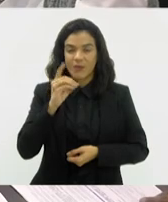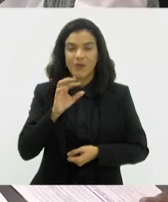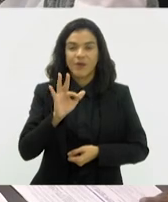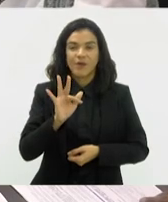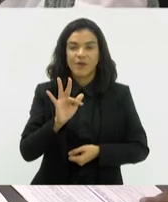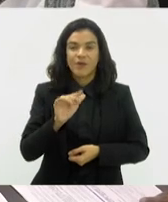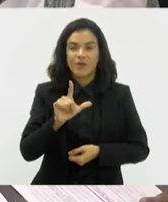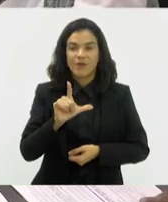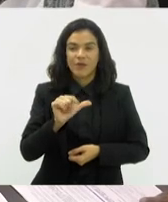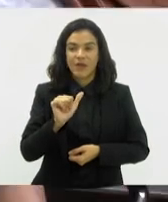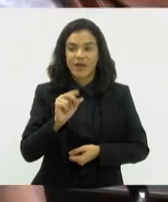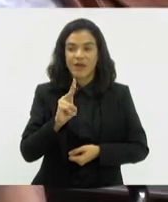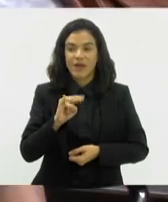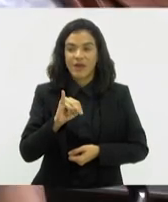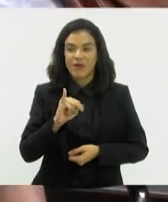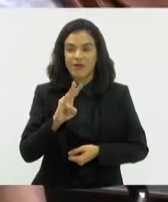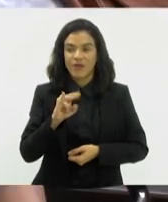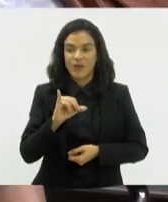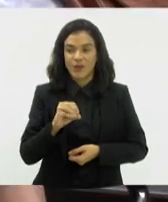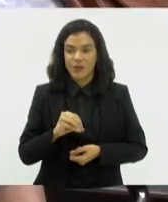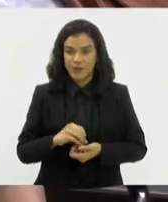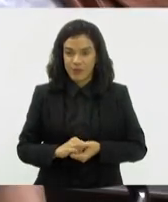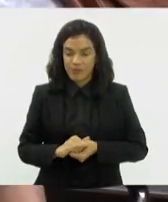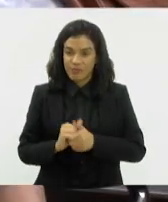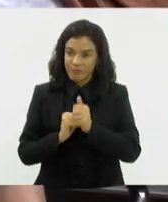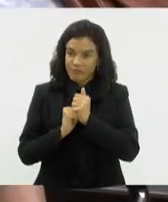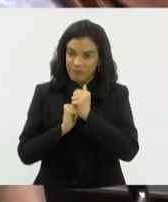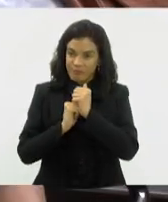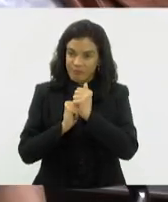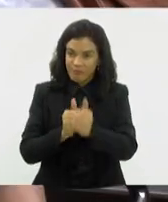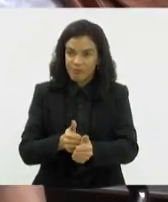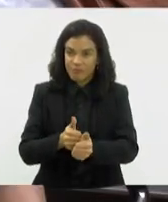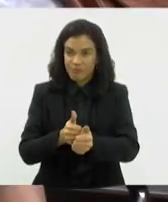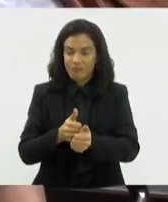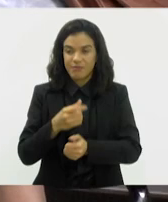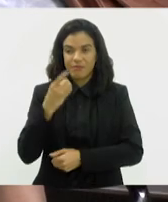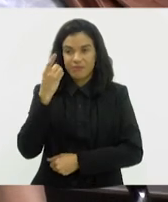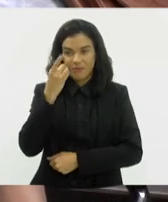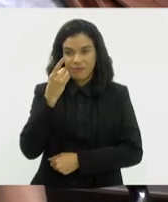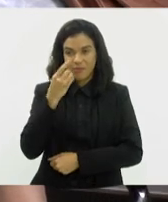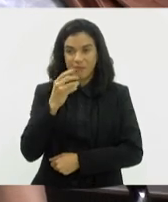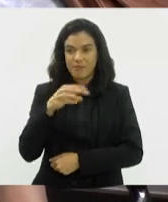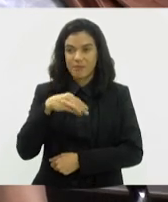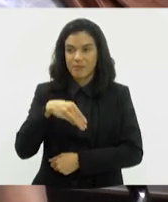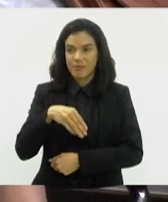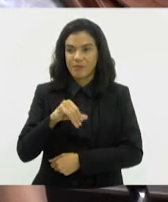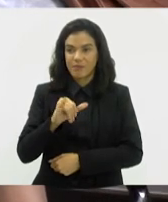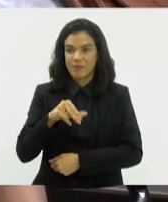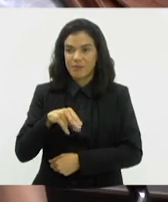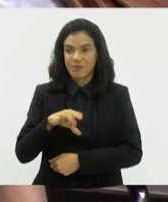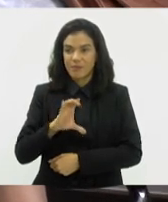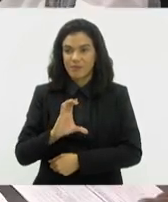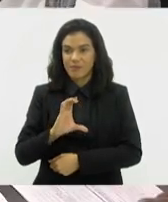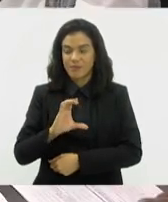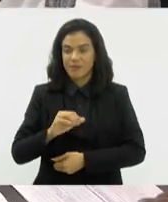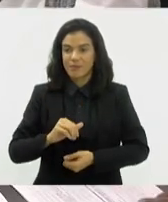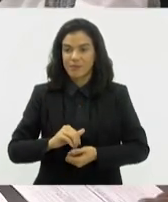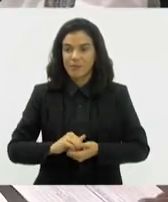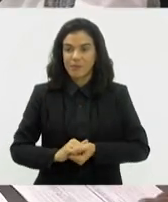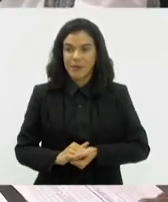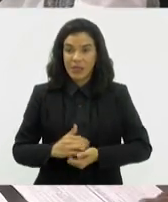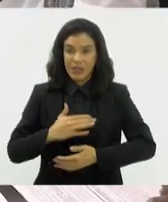Flávio Serafini. Acompanho o voto do deputado Carlos Mink. Bom,